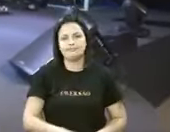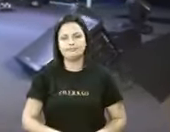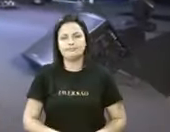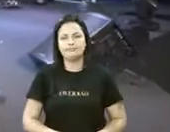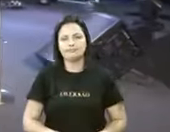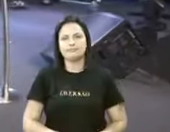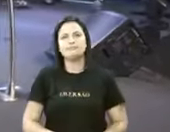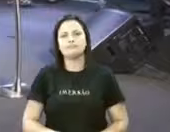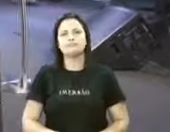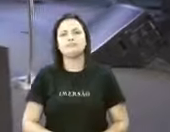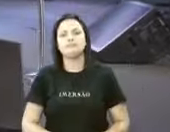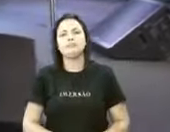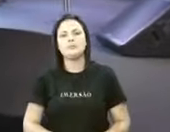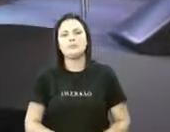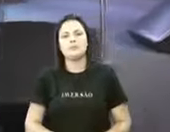Eita!